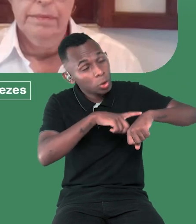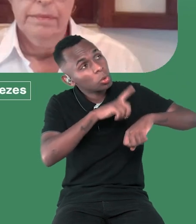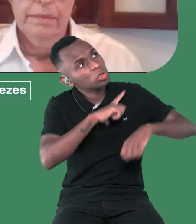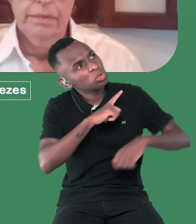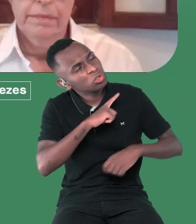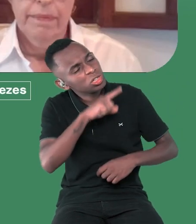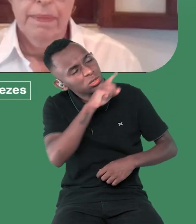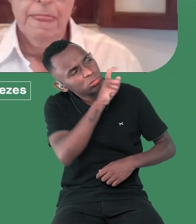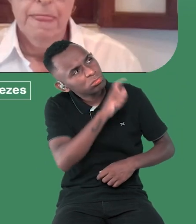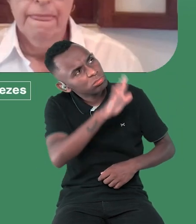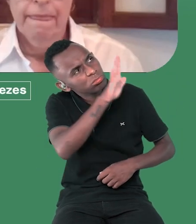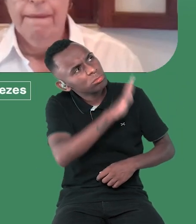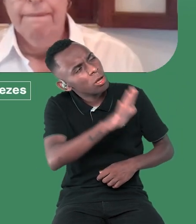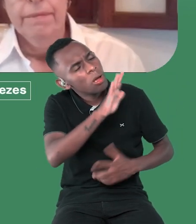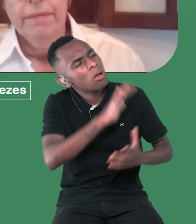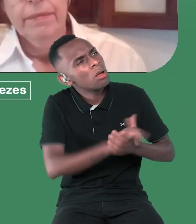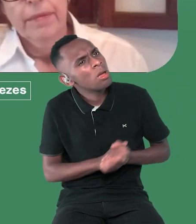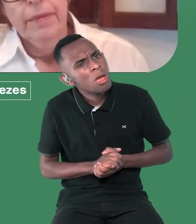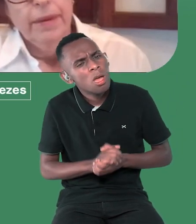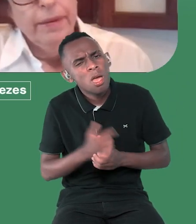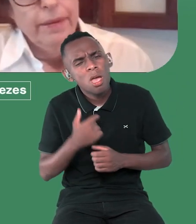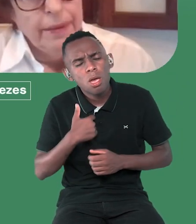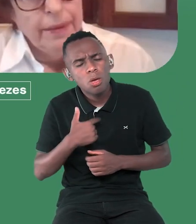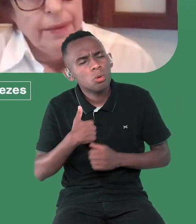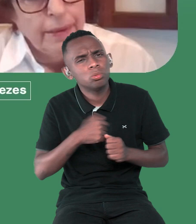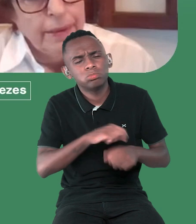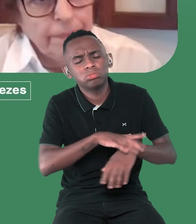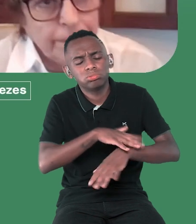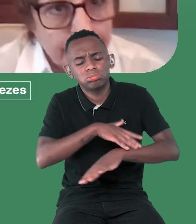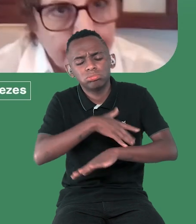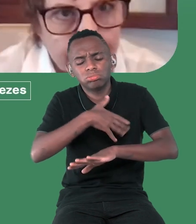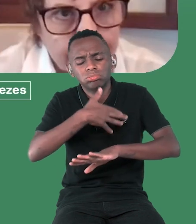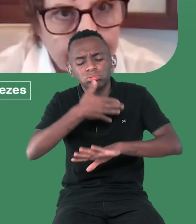tal, e eu me perdia no tempo, nas